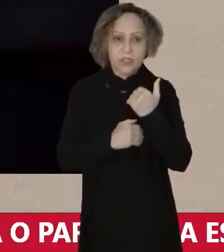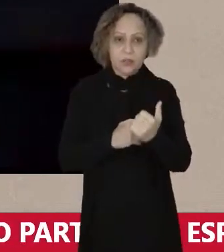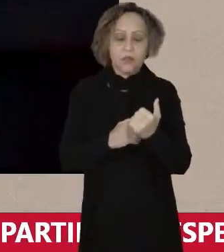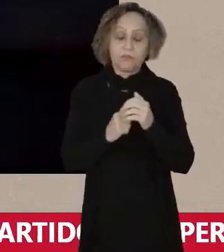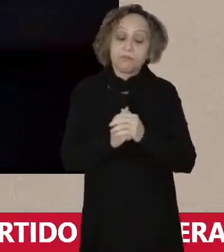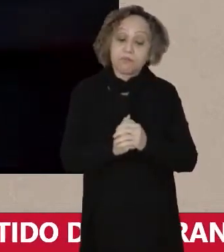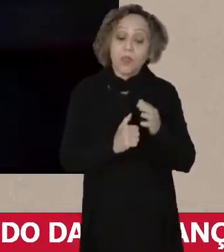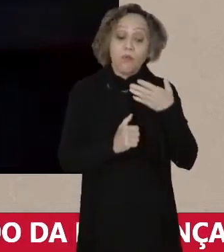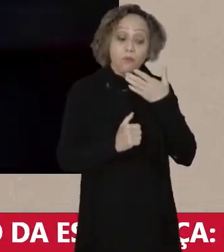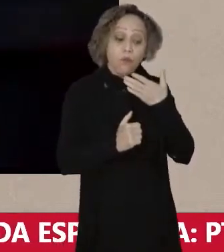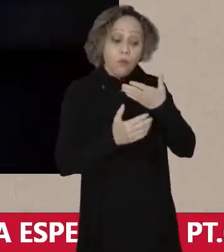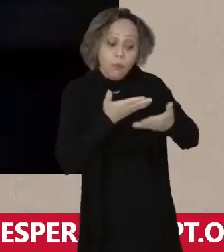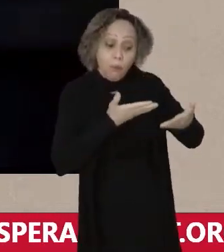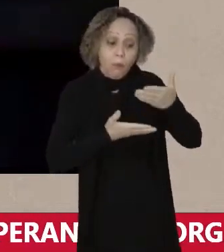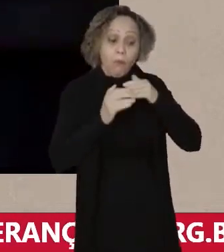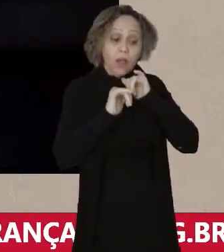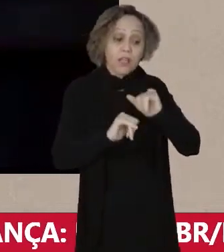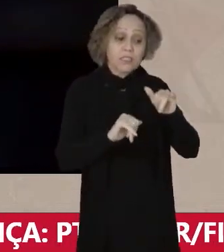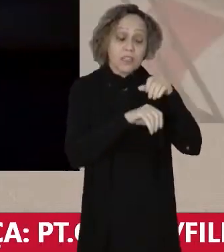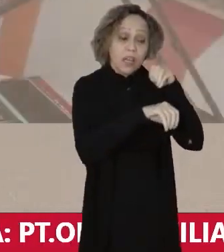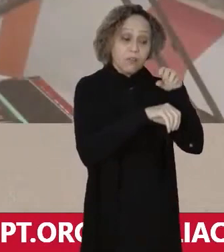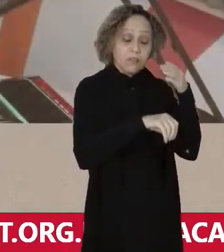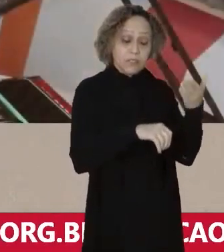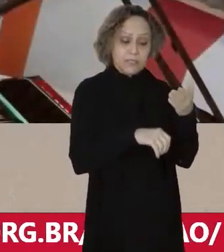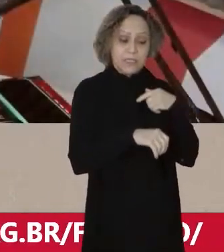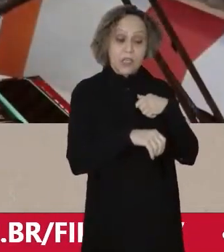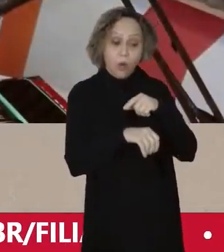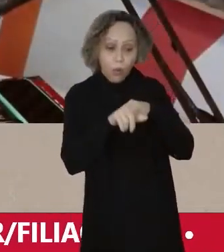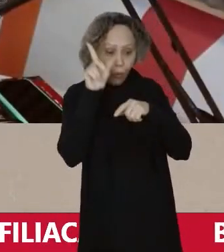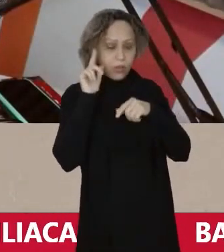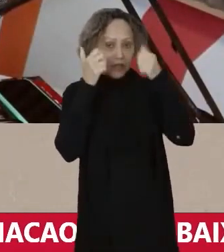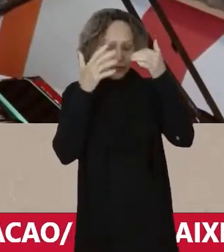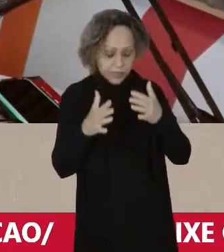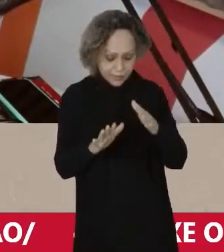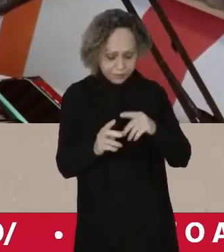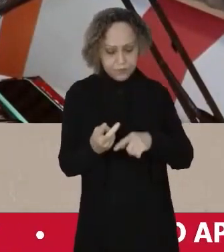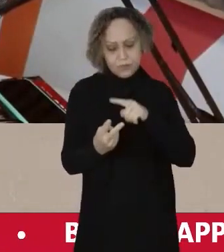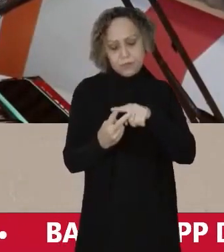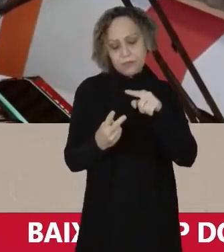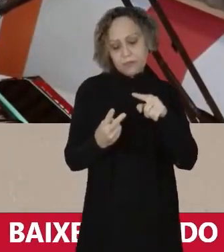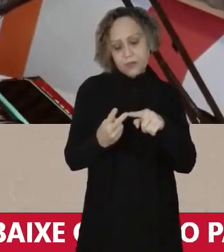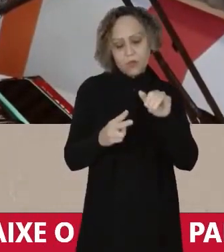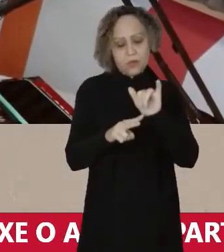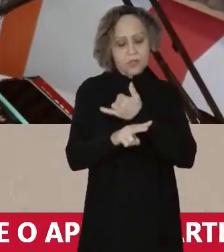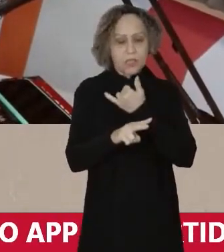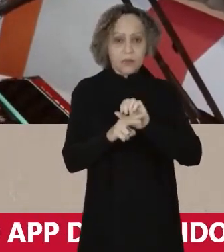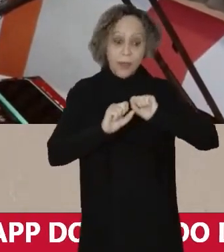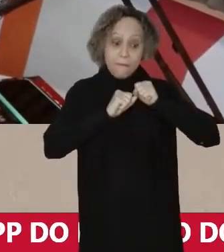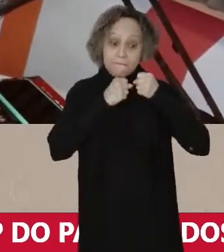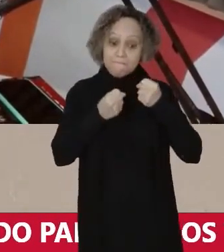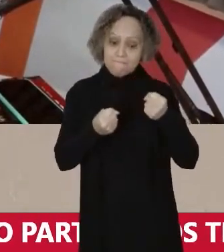que eu compartilhei lá. Eu percebo que há dois caminhos para nós enfrentarmos o racismo e sermos